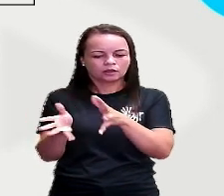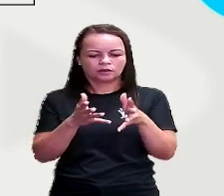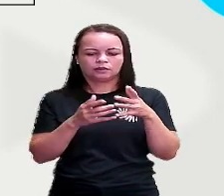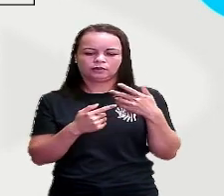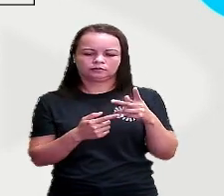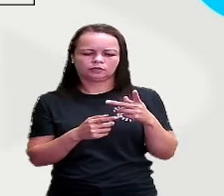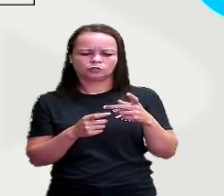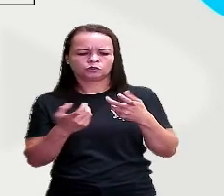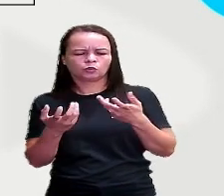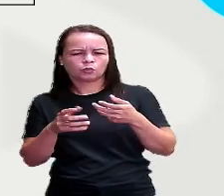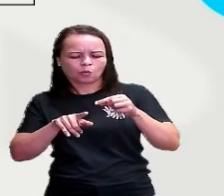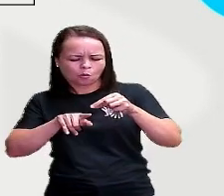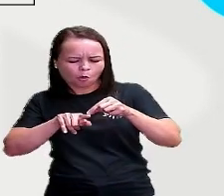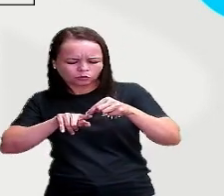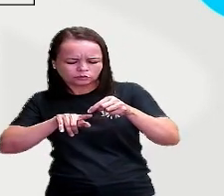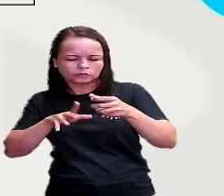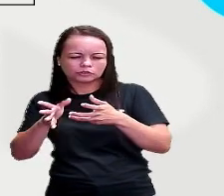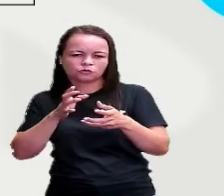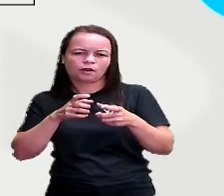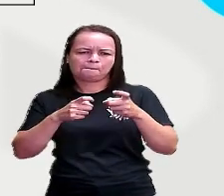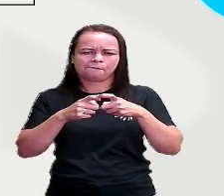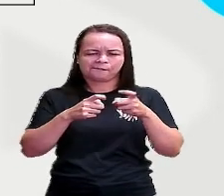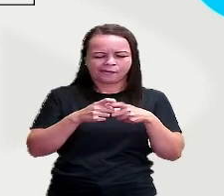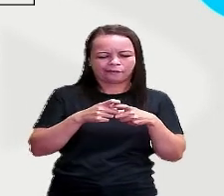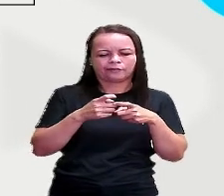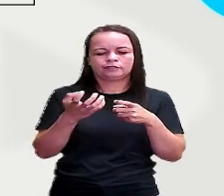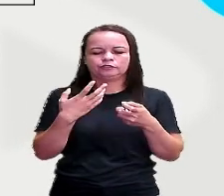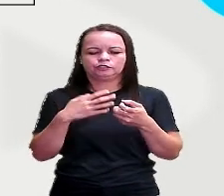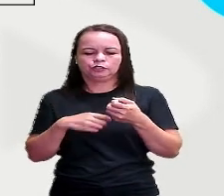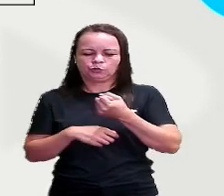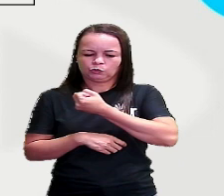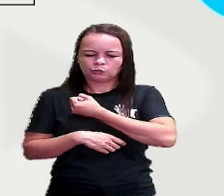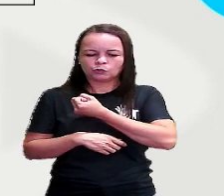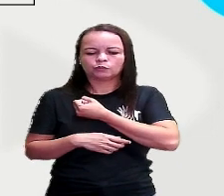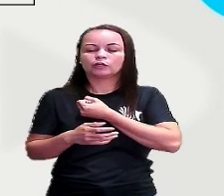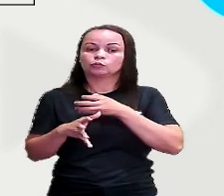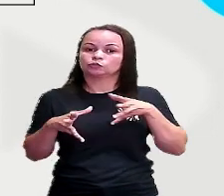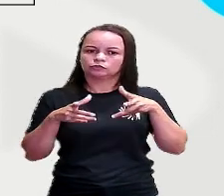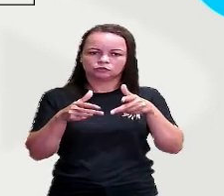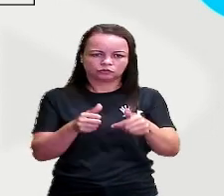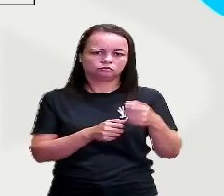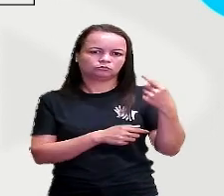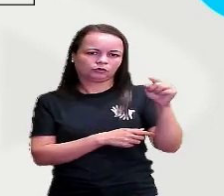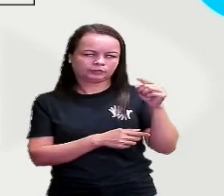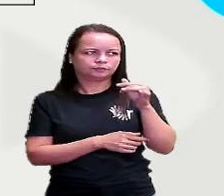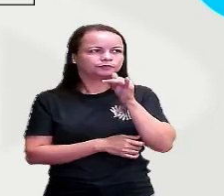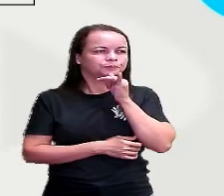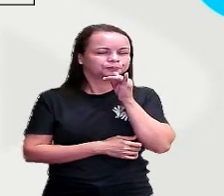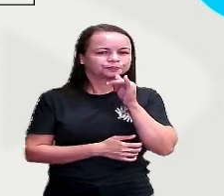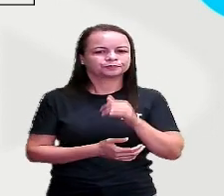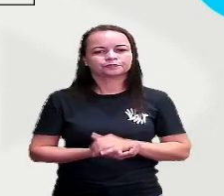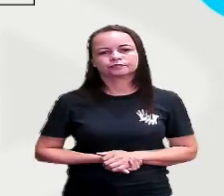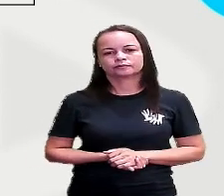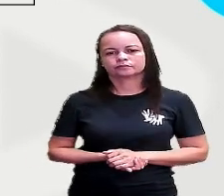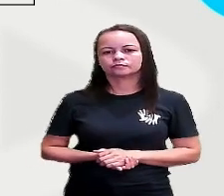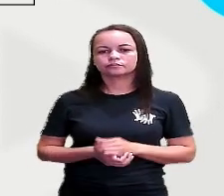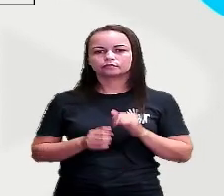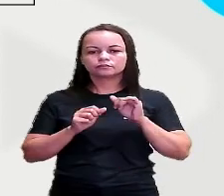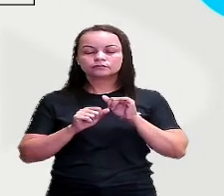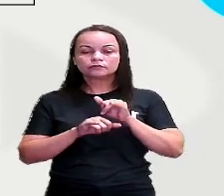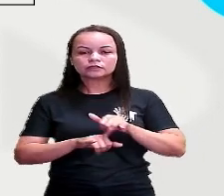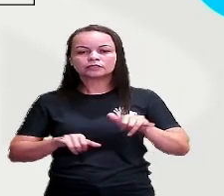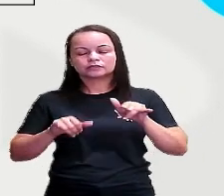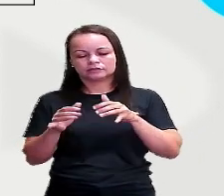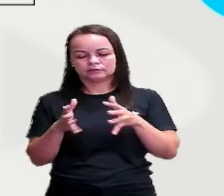médico, número, todas têm que ter o acento, certo? Por exemplo, se eu disser médico, identifiquei